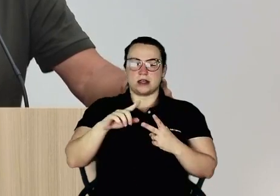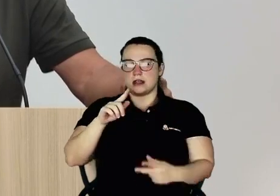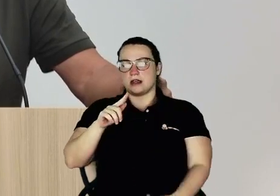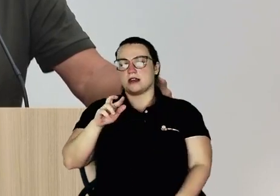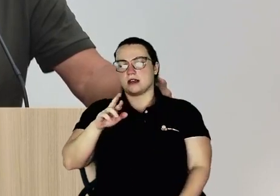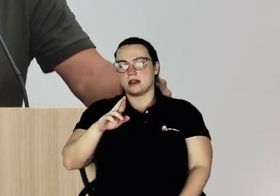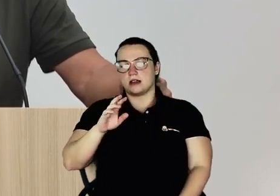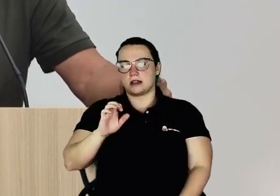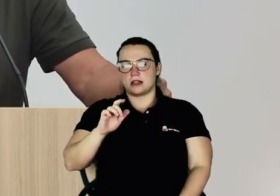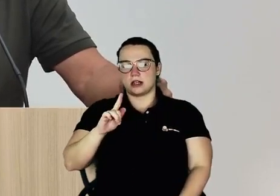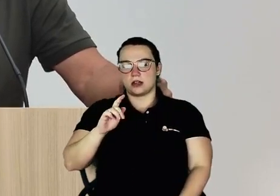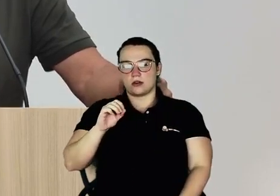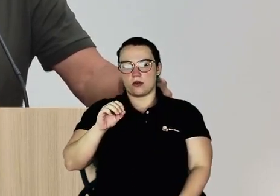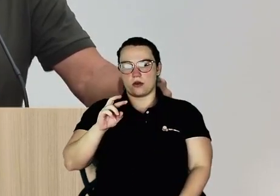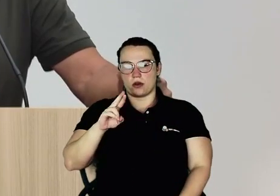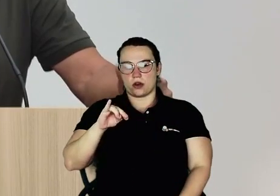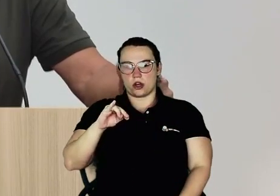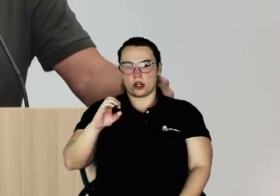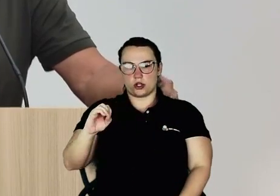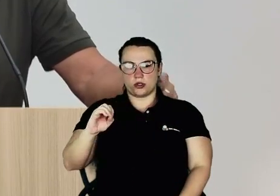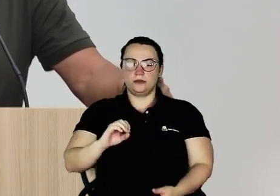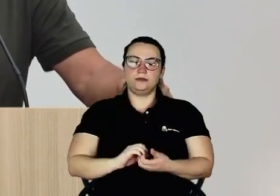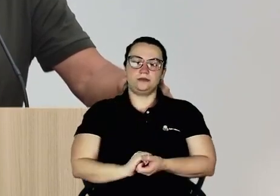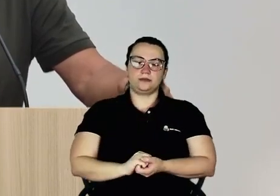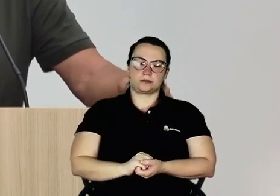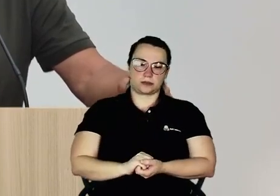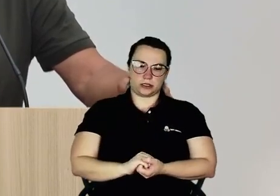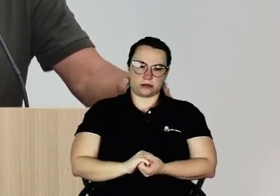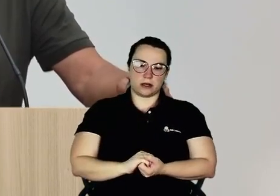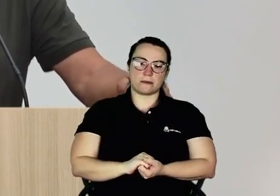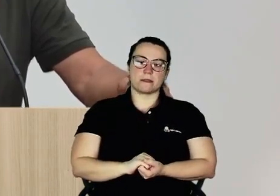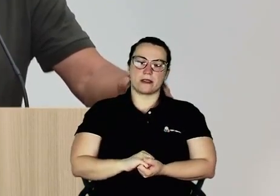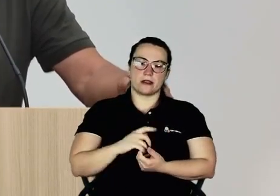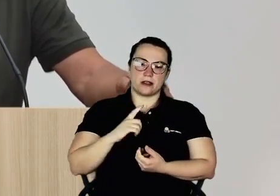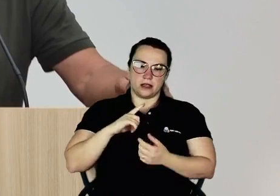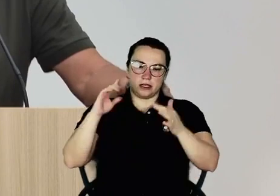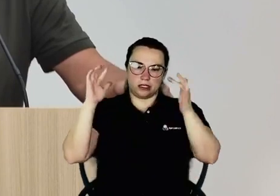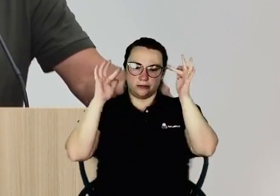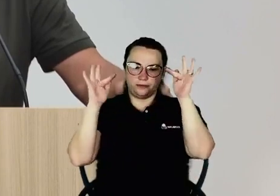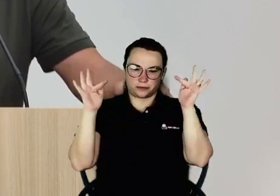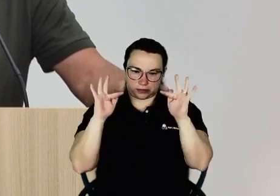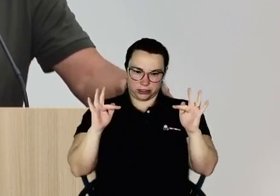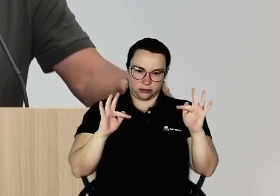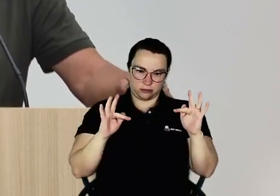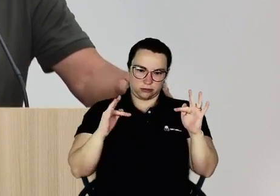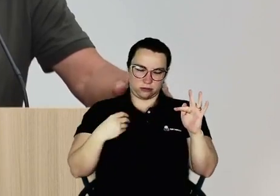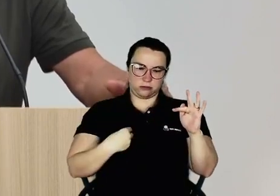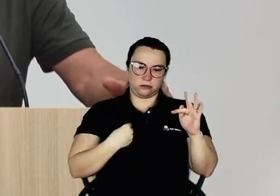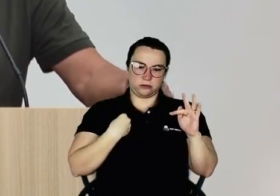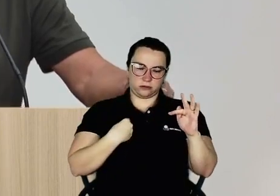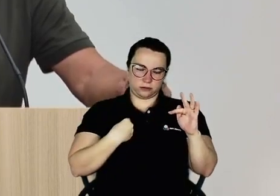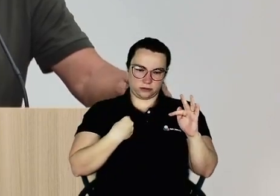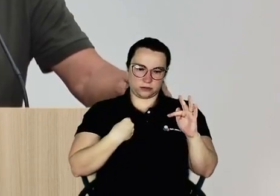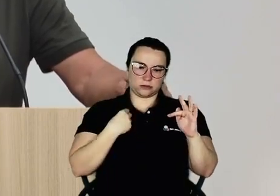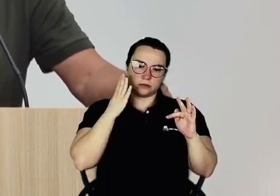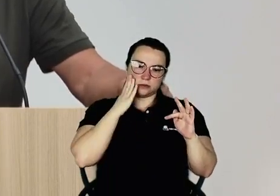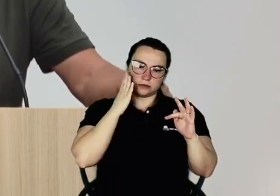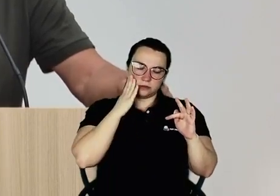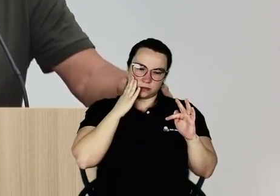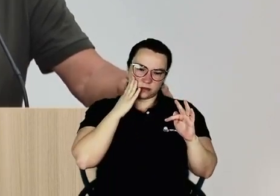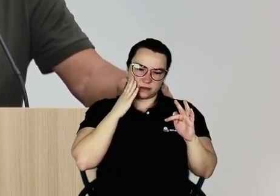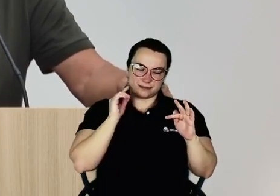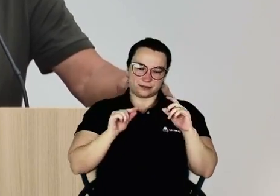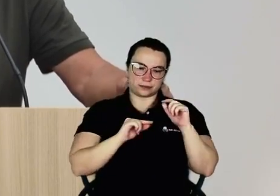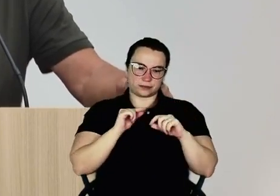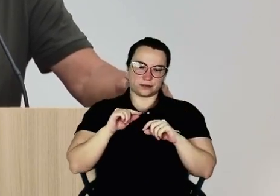de Marechal Rondon, o qual também fiquei feliz em saber, vereador Ivanildo, que ele é filho, neto do